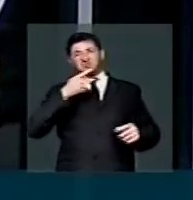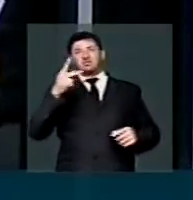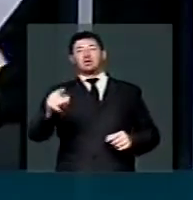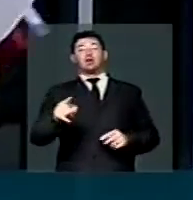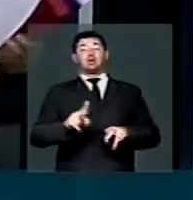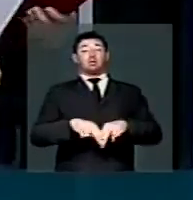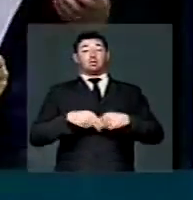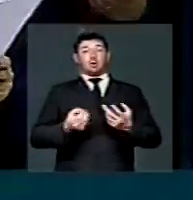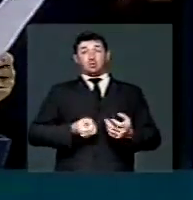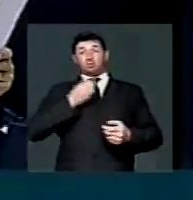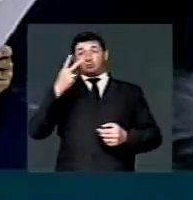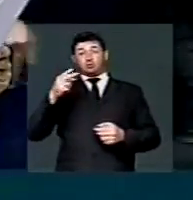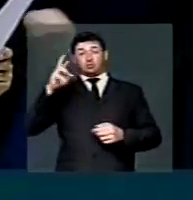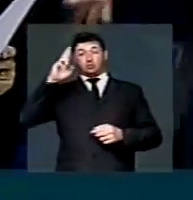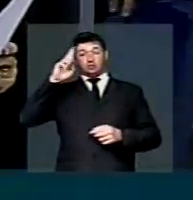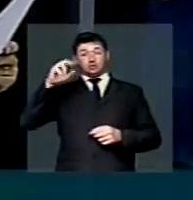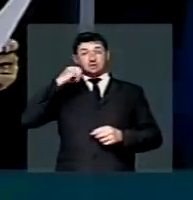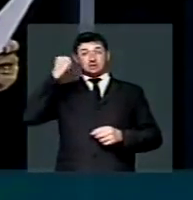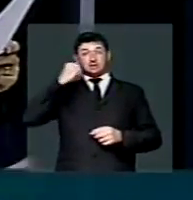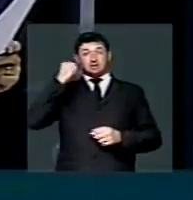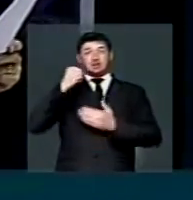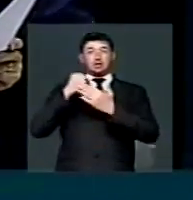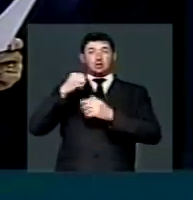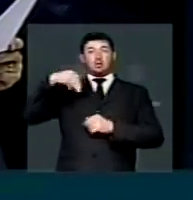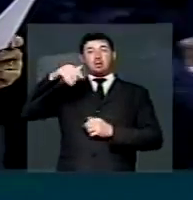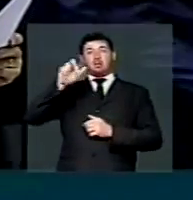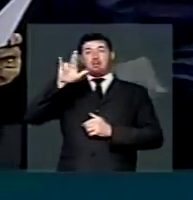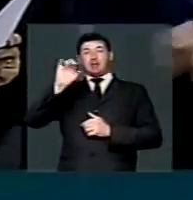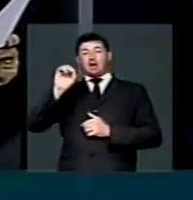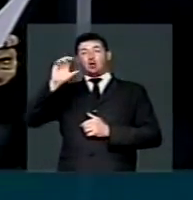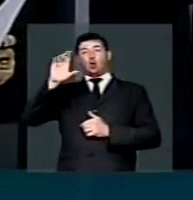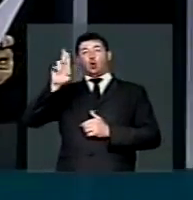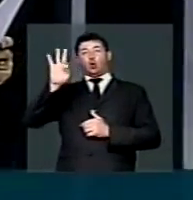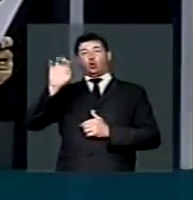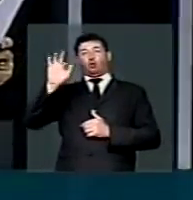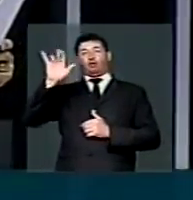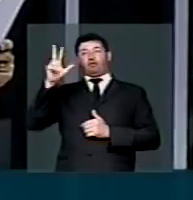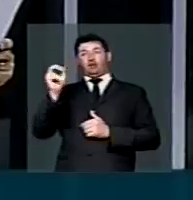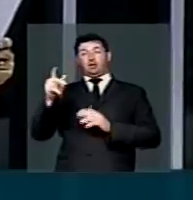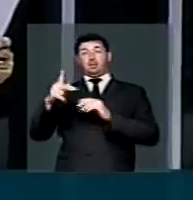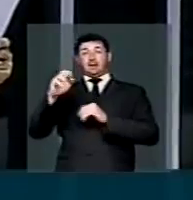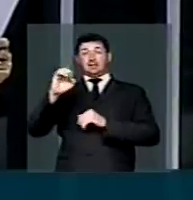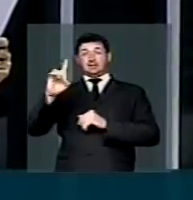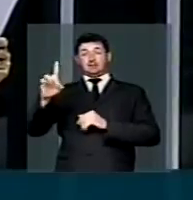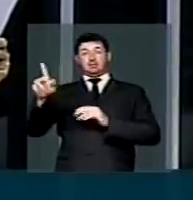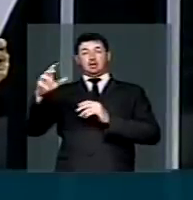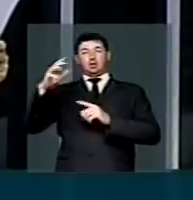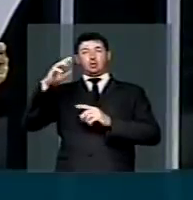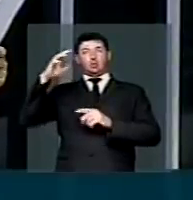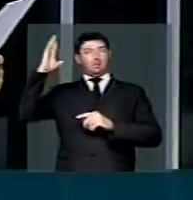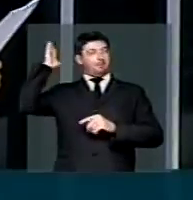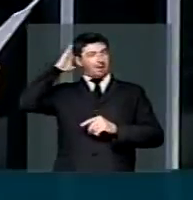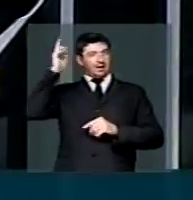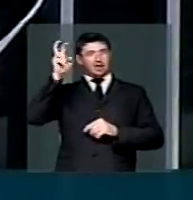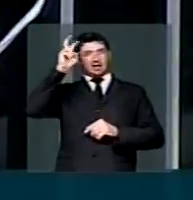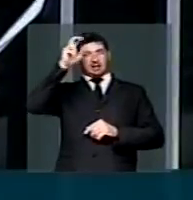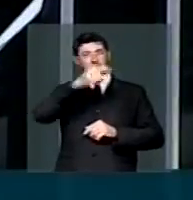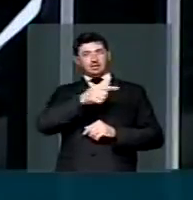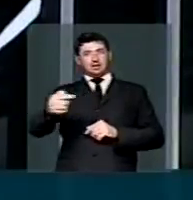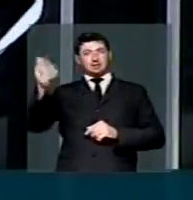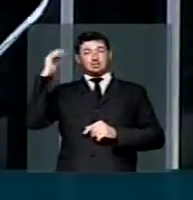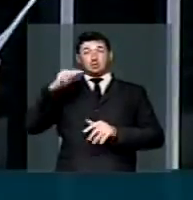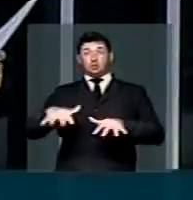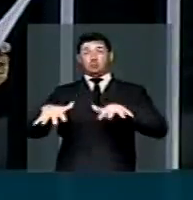pelo pronunciamento feito pelo senador Mário Couto Filho, do PSDB do Pará, na quinta-feira passada,